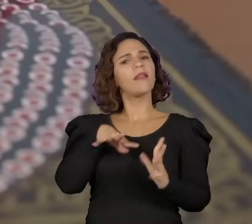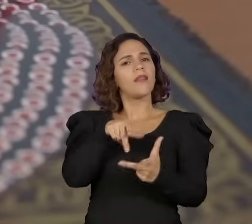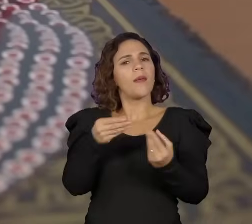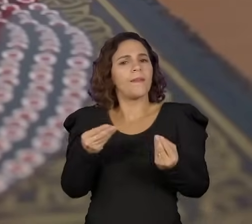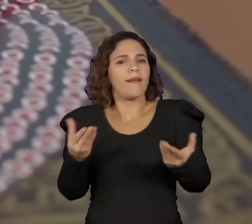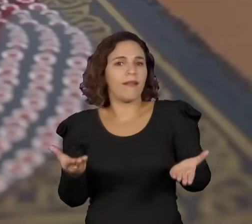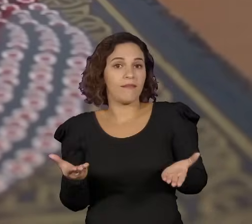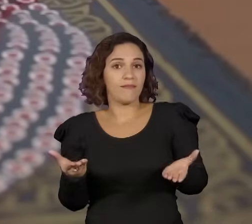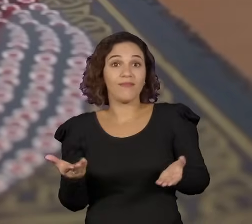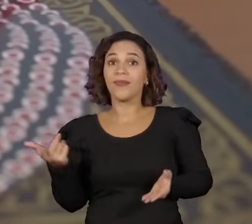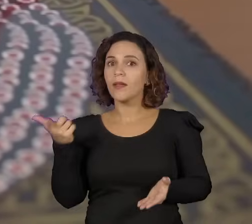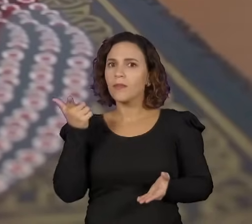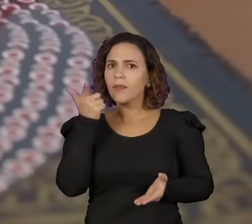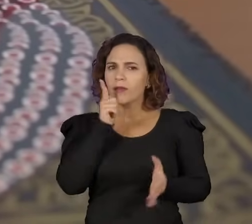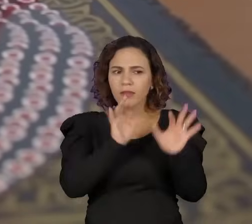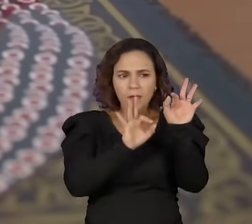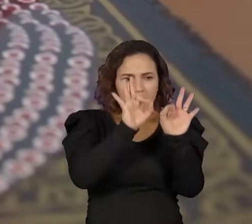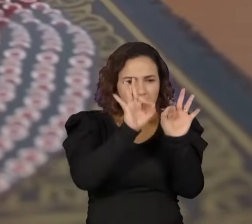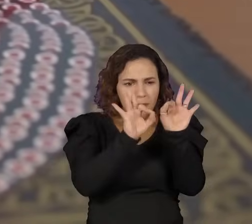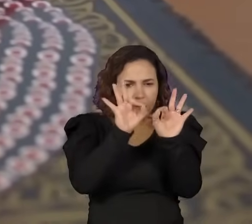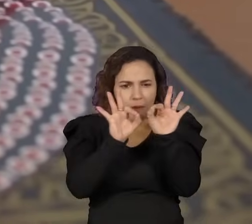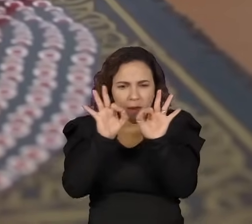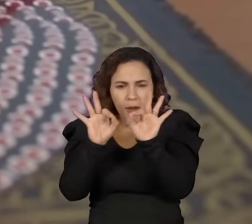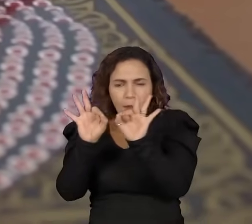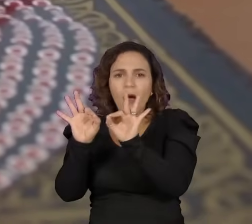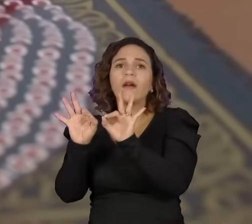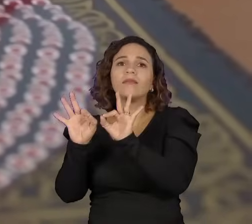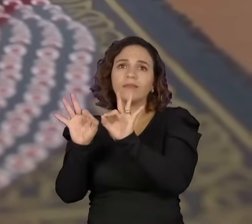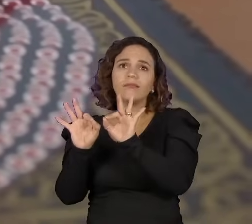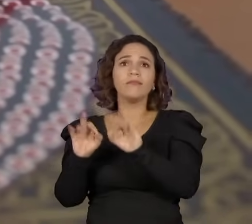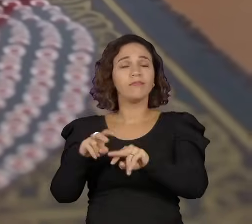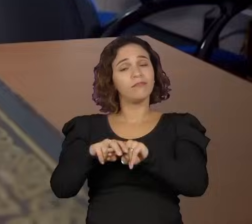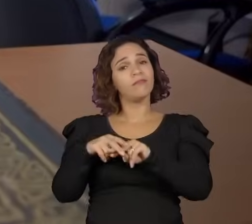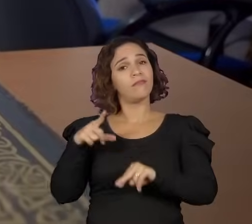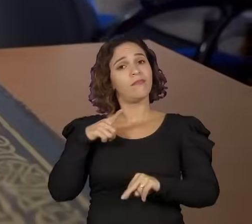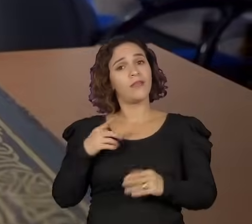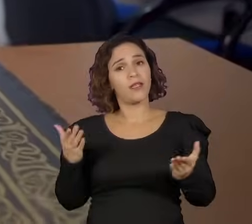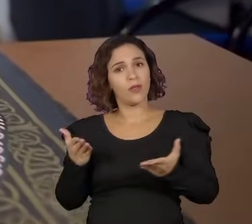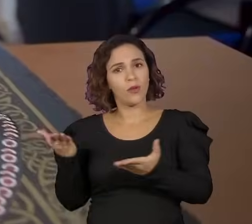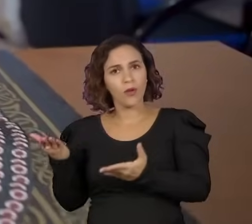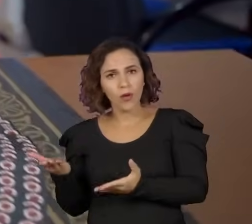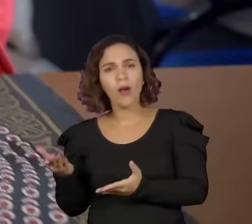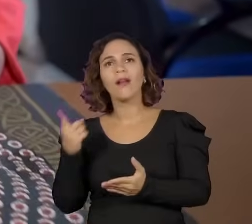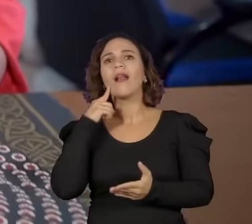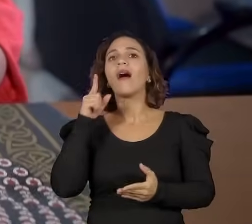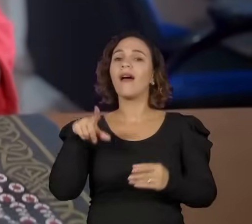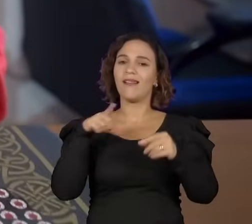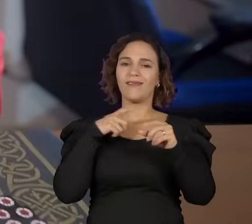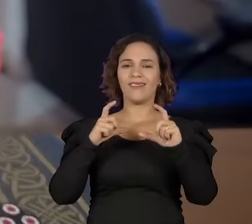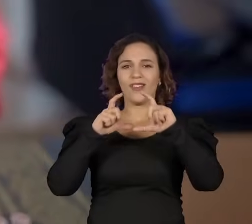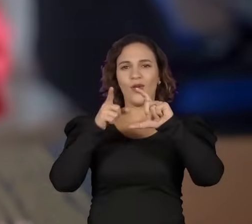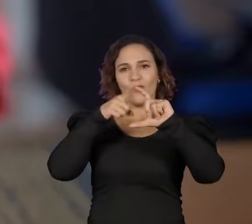isso consiga ser estruturado de forma absoluta, nós temos a Roda da Fortuna. A Roda da Fortuna é uma carta que ela traz totalmente